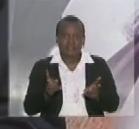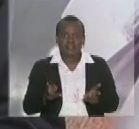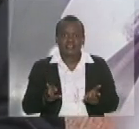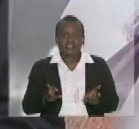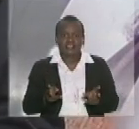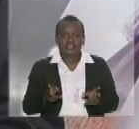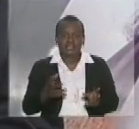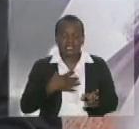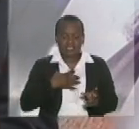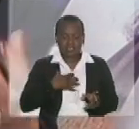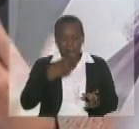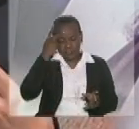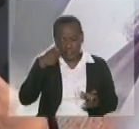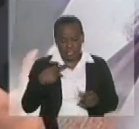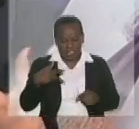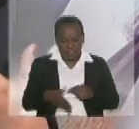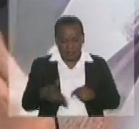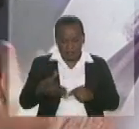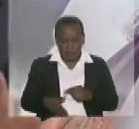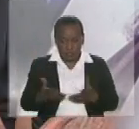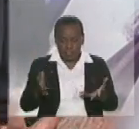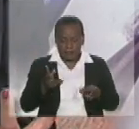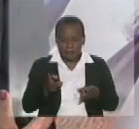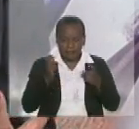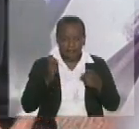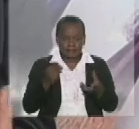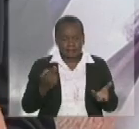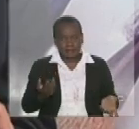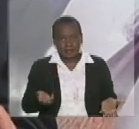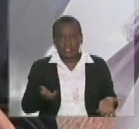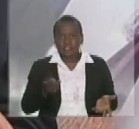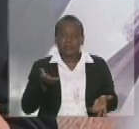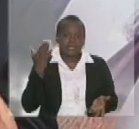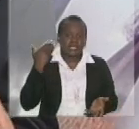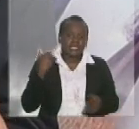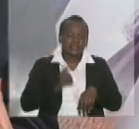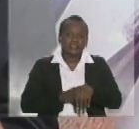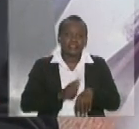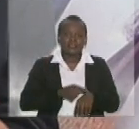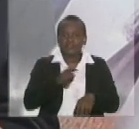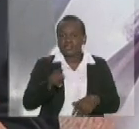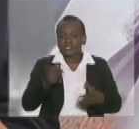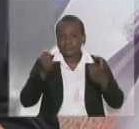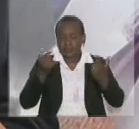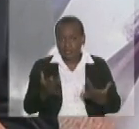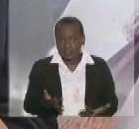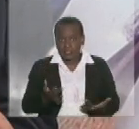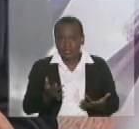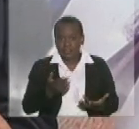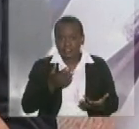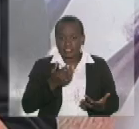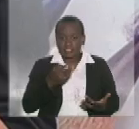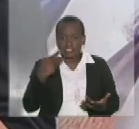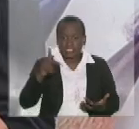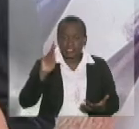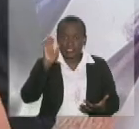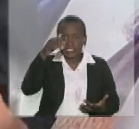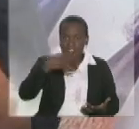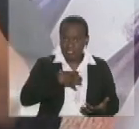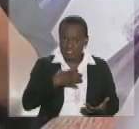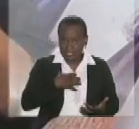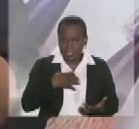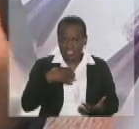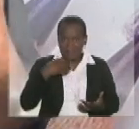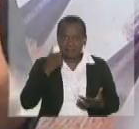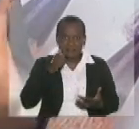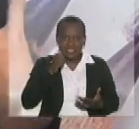mesmas se tolhiram e que percebem hoje, em que momento vocês podem me dizer assim que essas